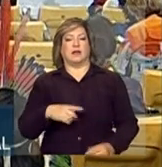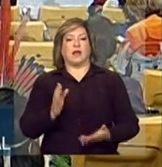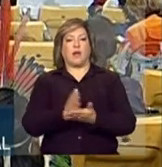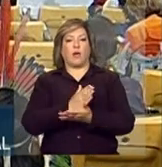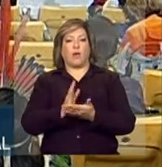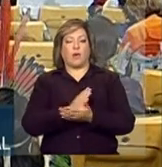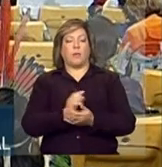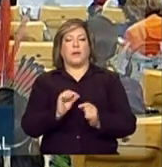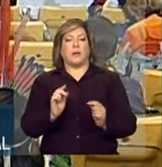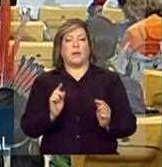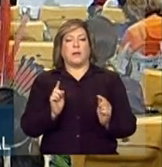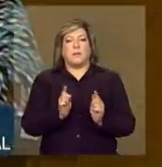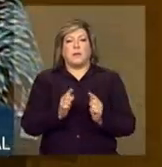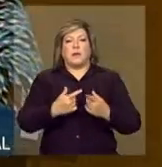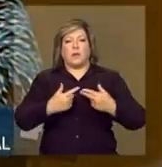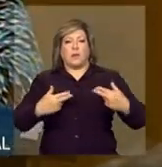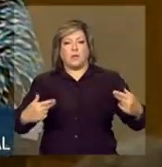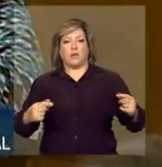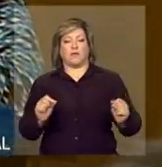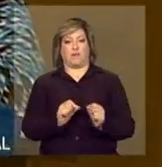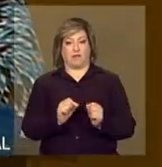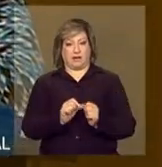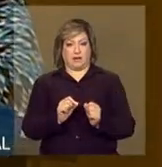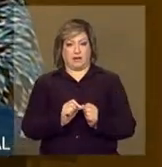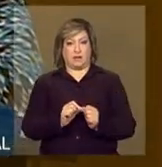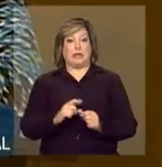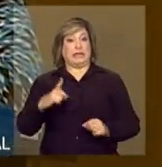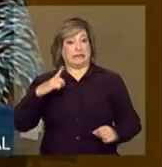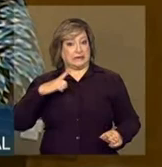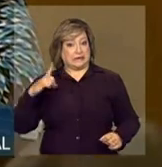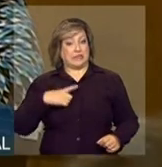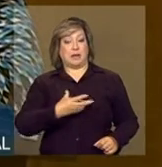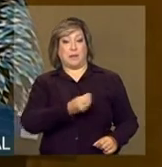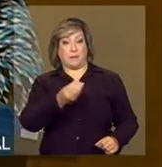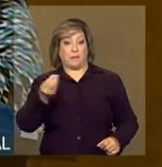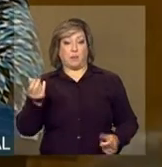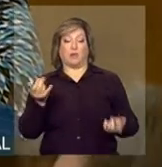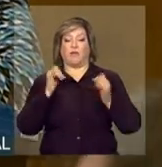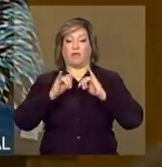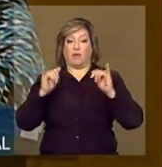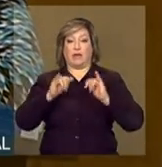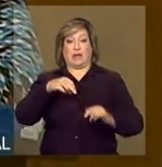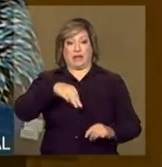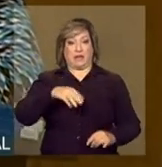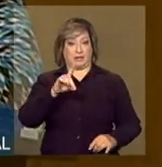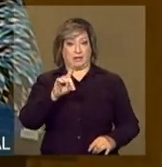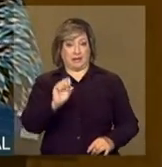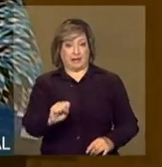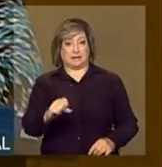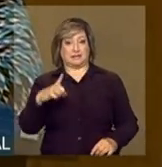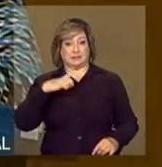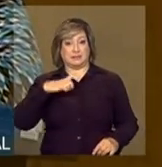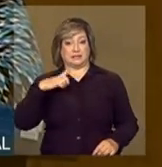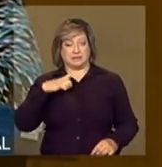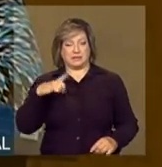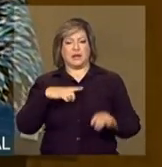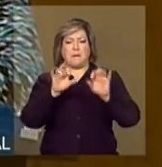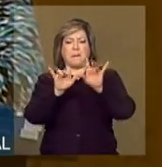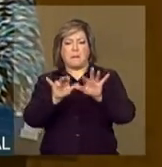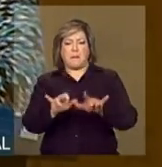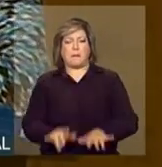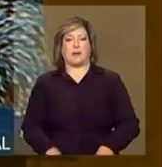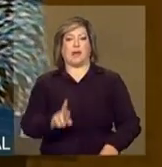uma pequena parte do que foi feito. Existem muitas informações registradas, o MDS tem todos os relatórios, e eu imagino